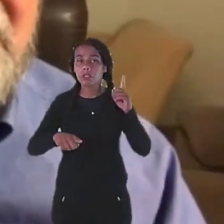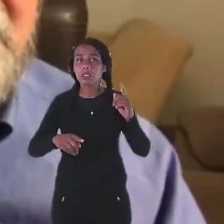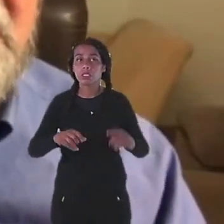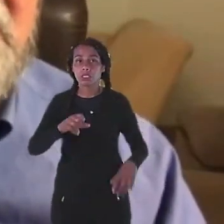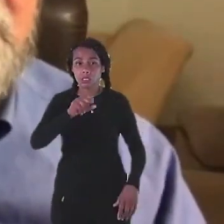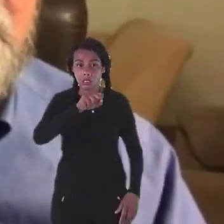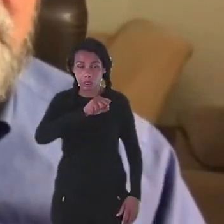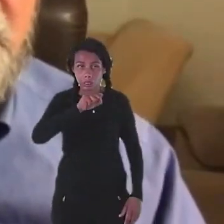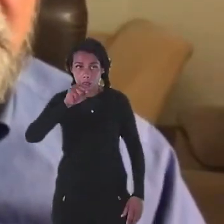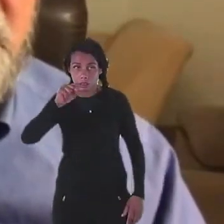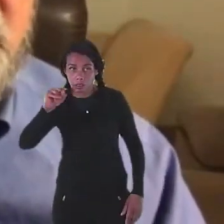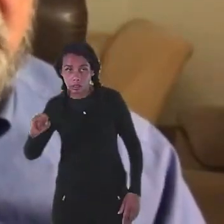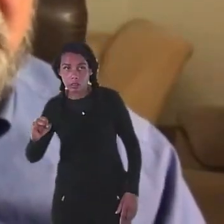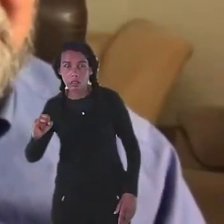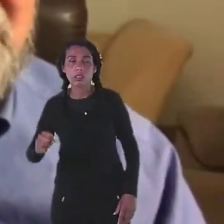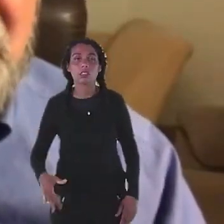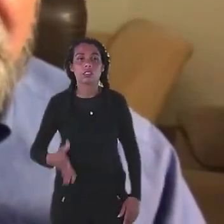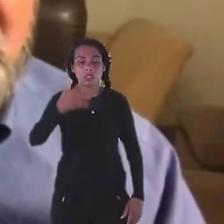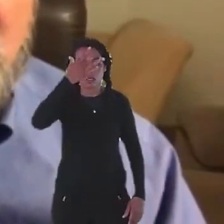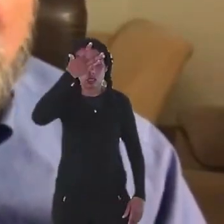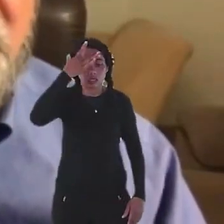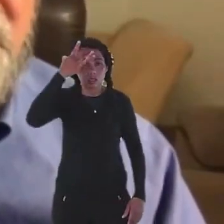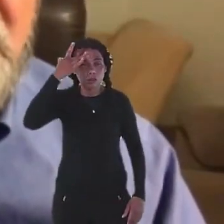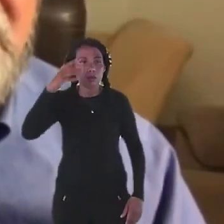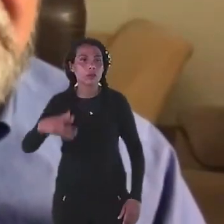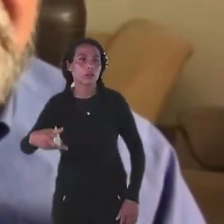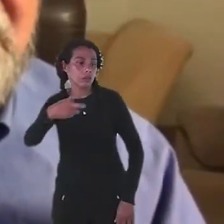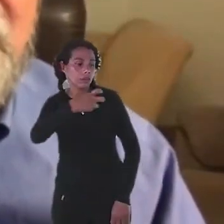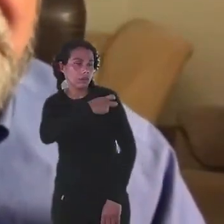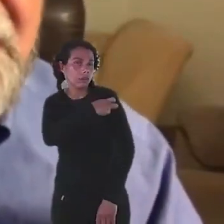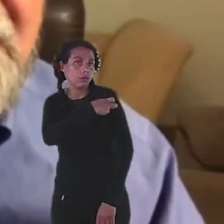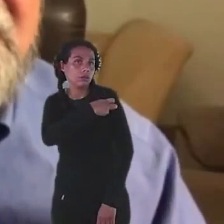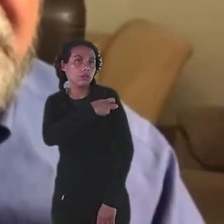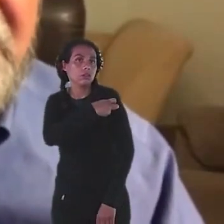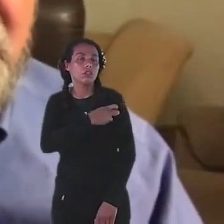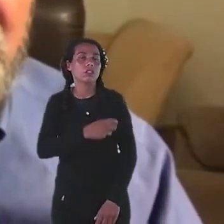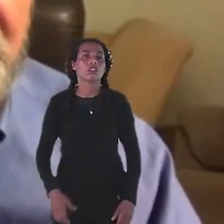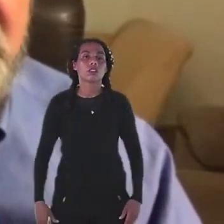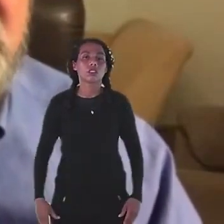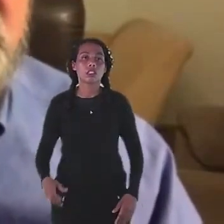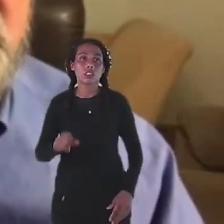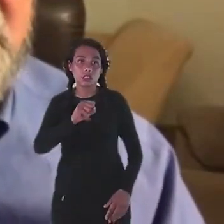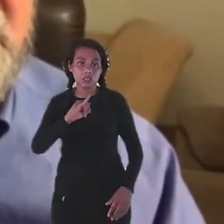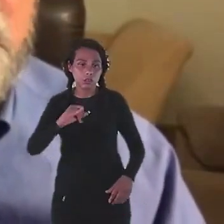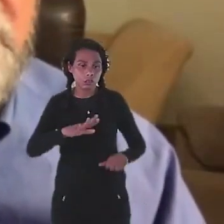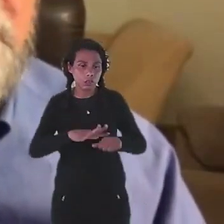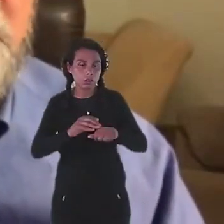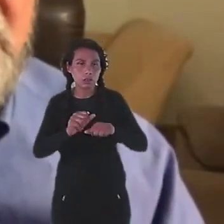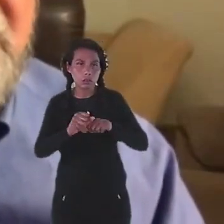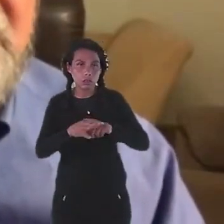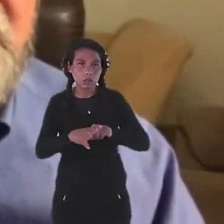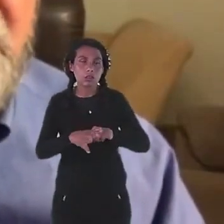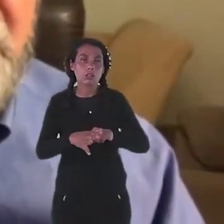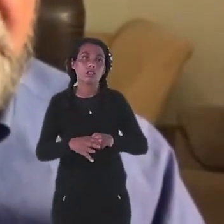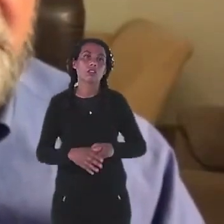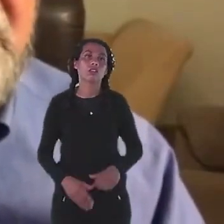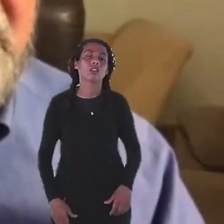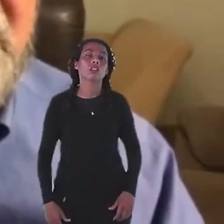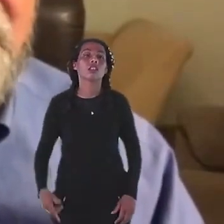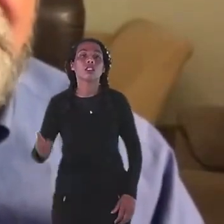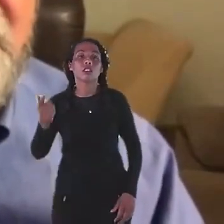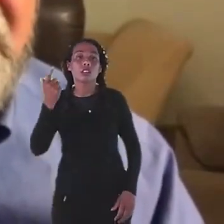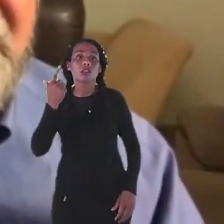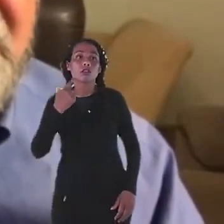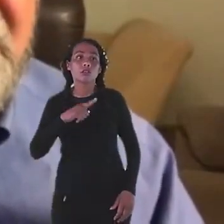pandemia dessa magnitude teve o auxílio da ciência quase que instantâneo. Em 8 meses, se você parar